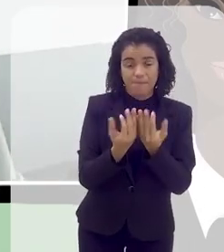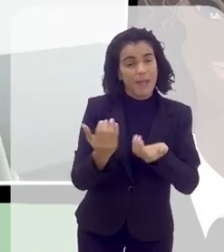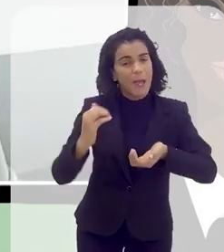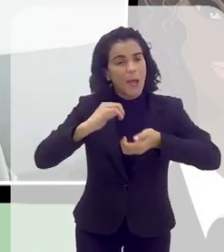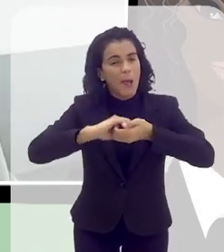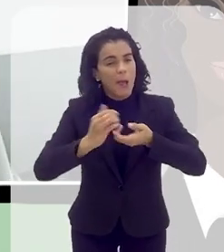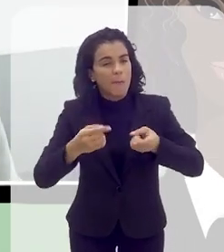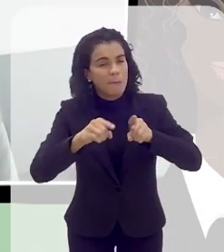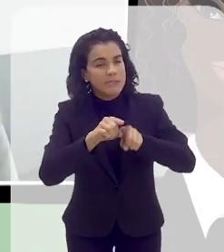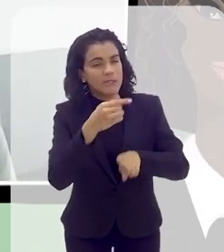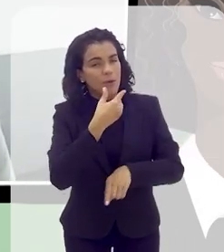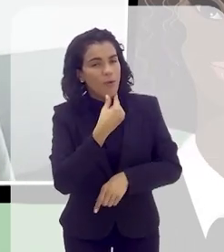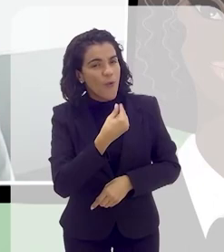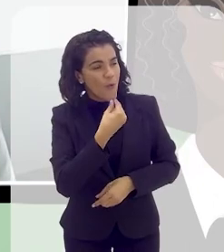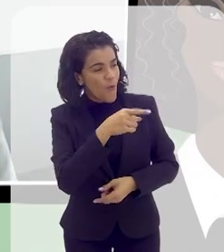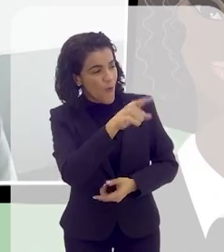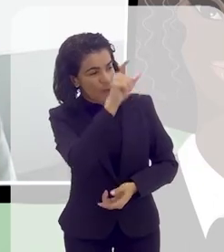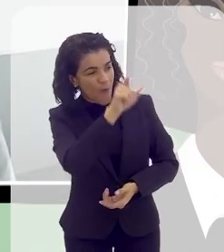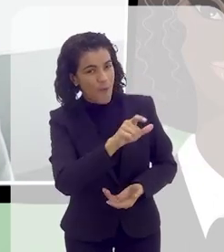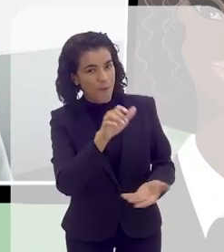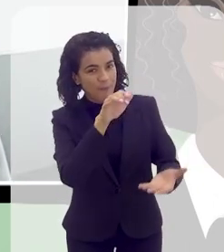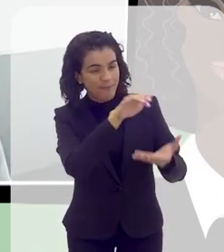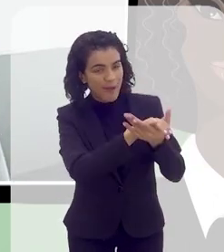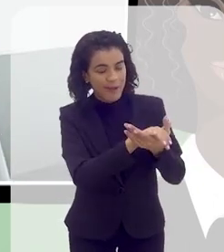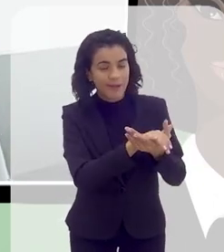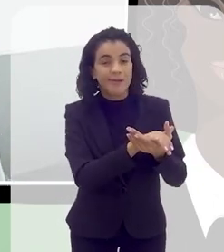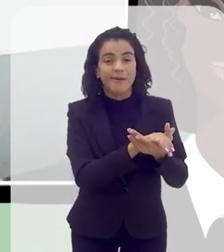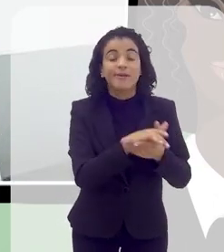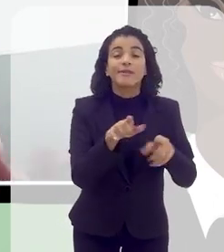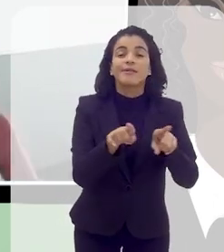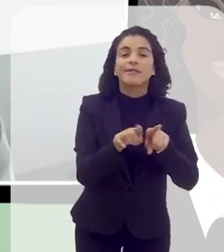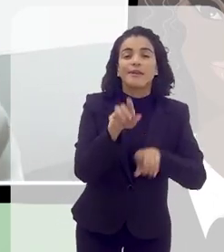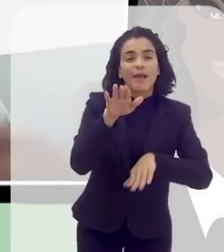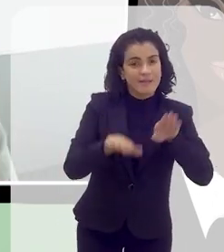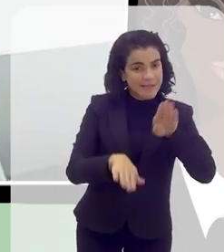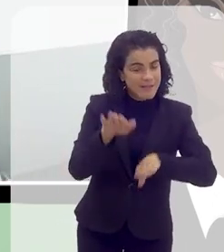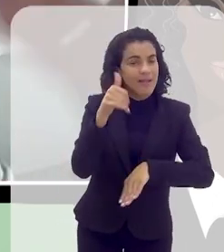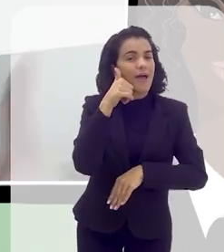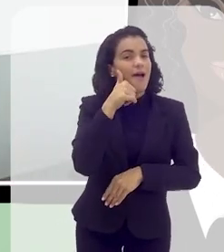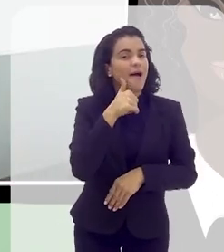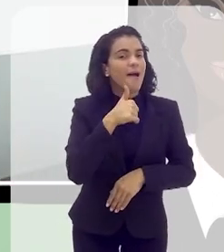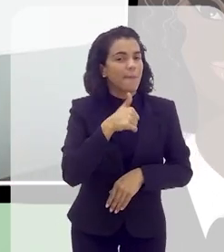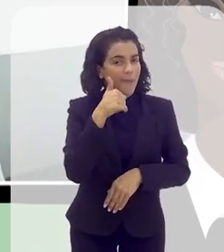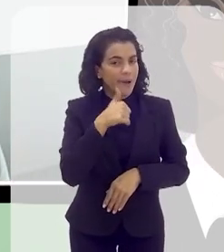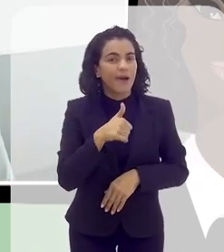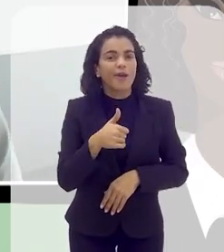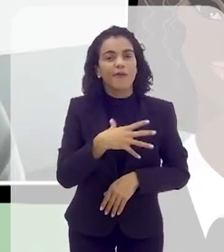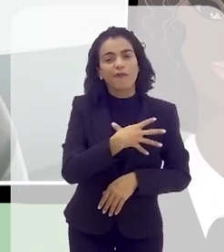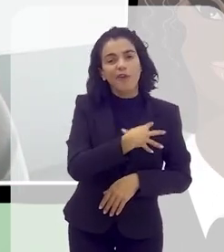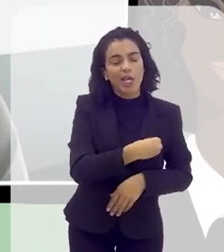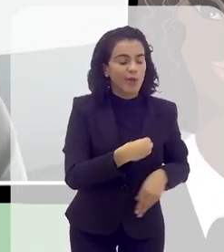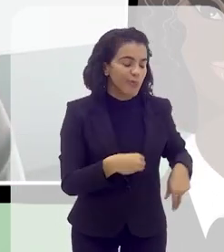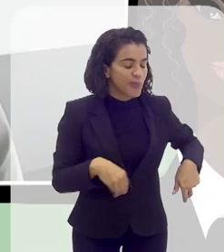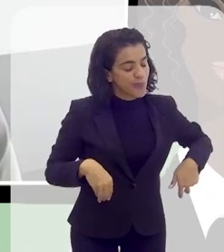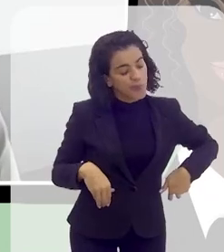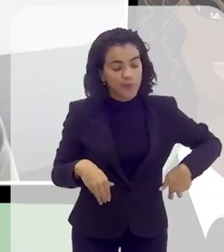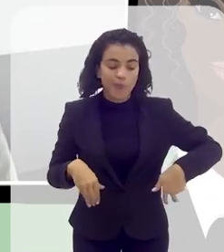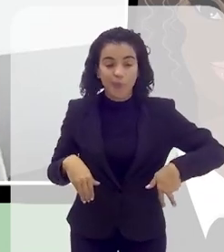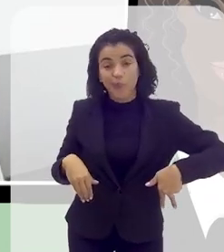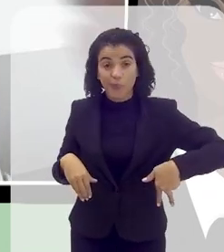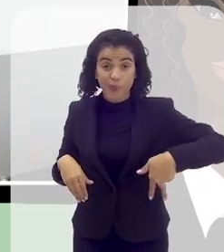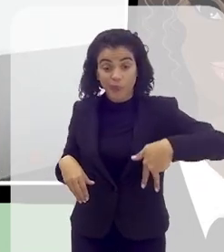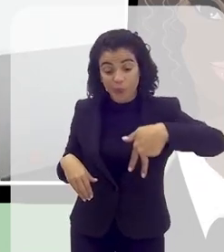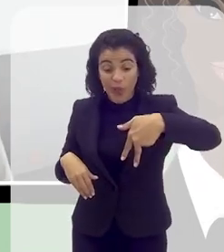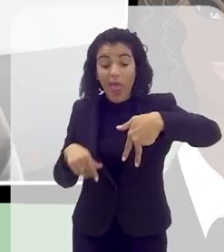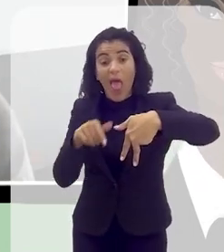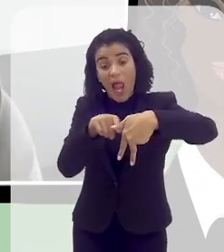Então, é a parceria com esse marido que precisa ser feita. E muitas vezes, quando a mulher também chega aqui com os filhos dela na relação,